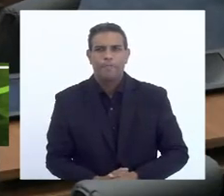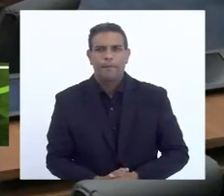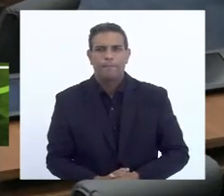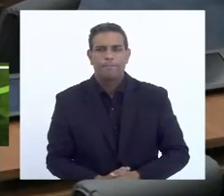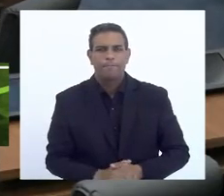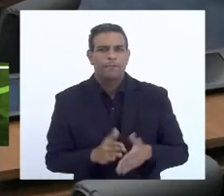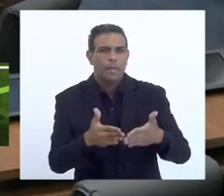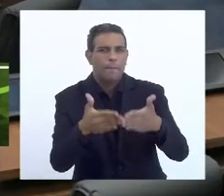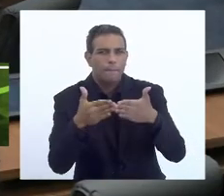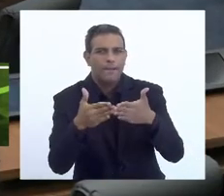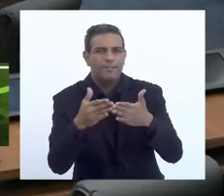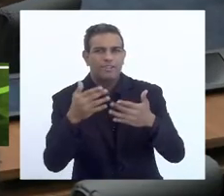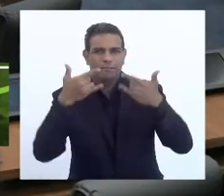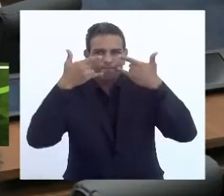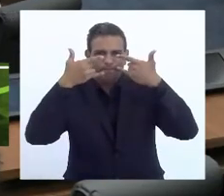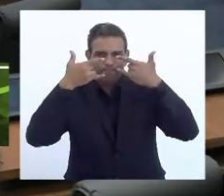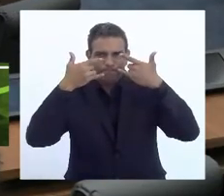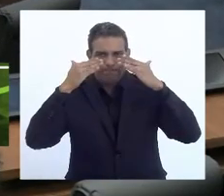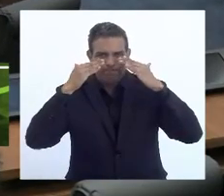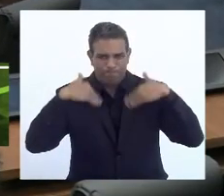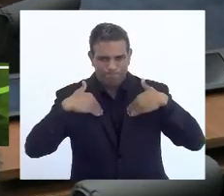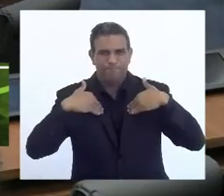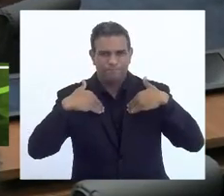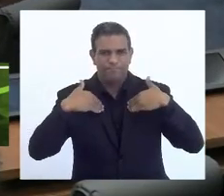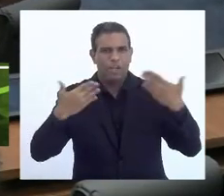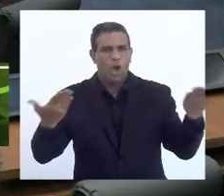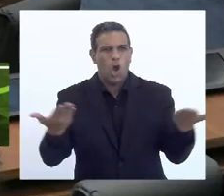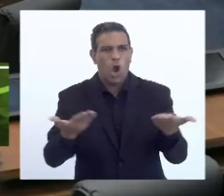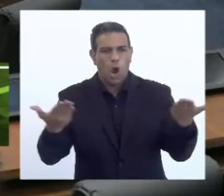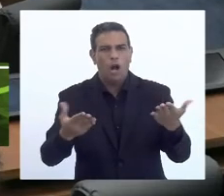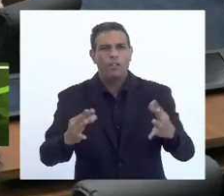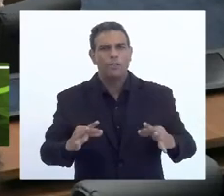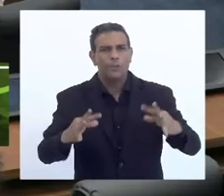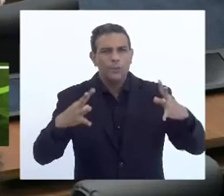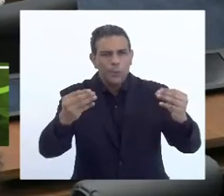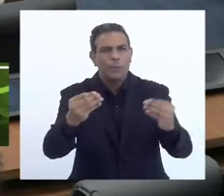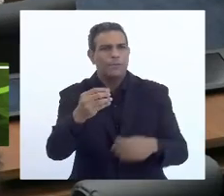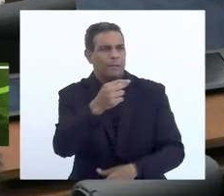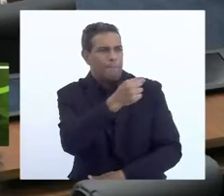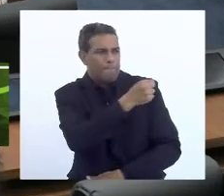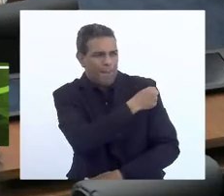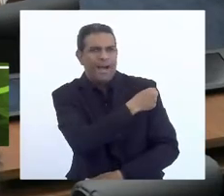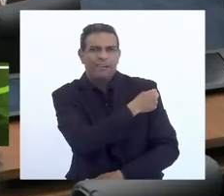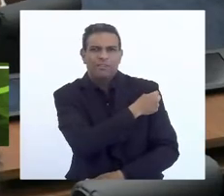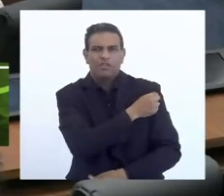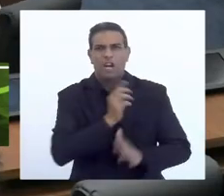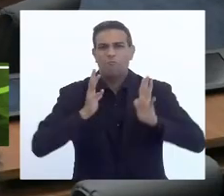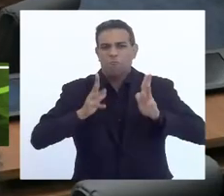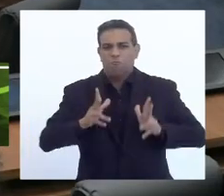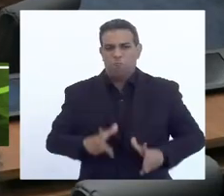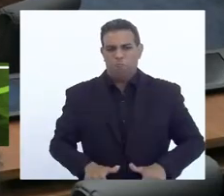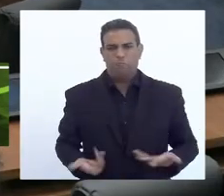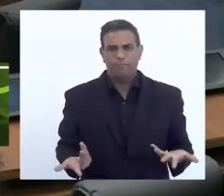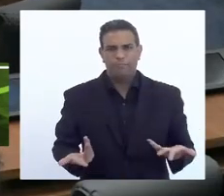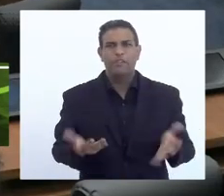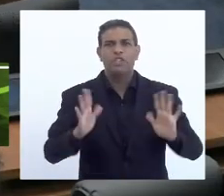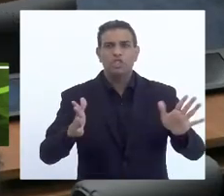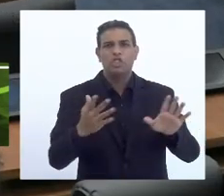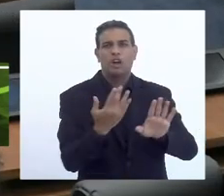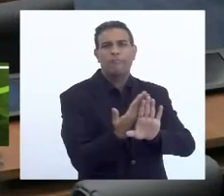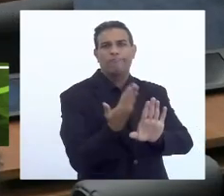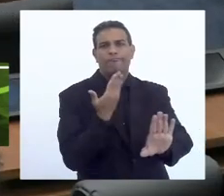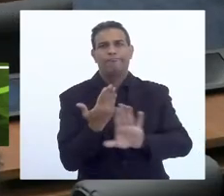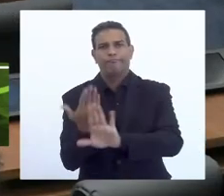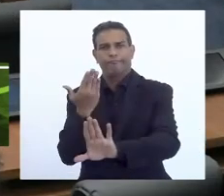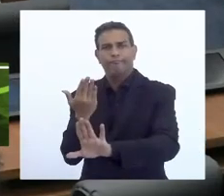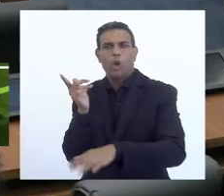Vou pedir licença para tirar a máscara, porque nós estamos aqui todos praticamente vacinados e com a distância necessária para